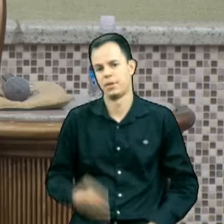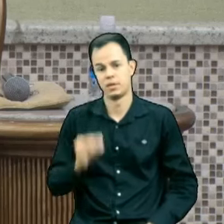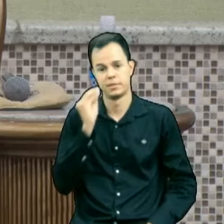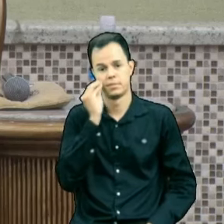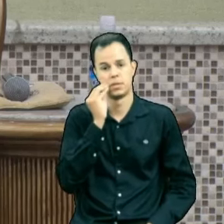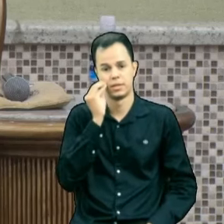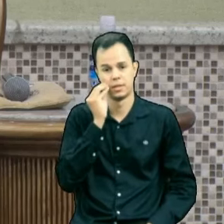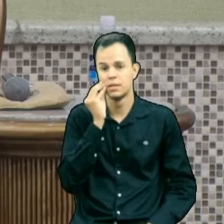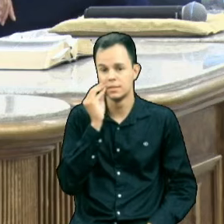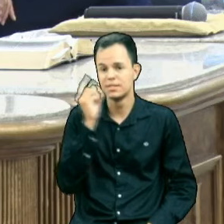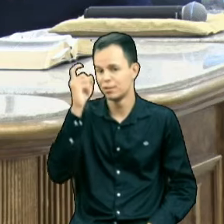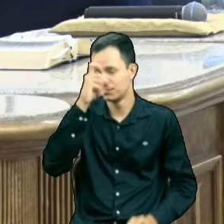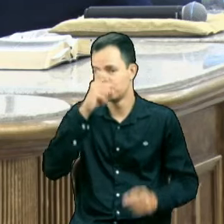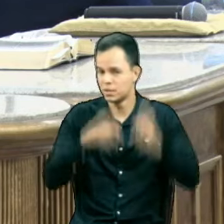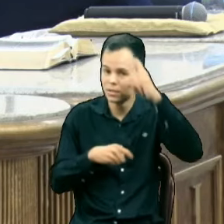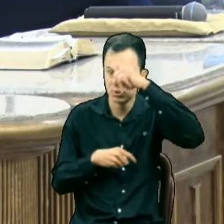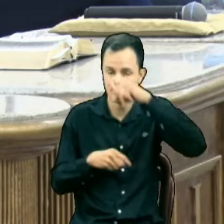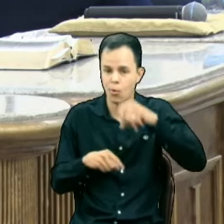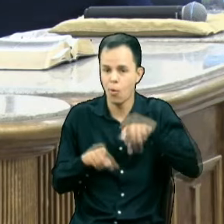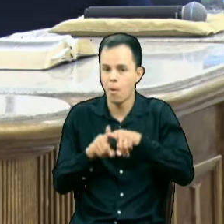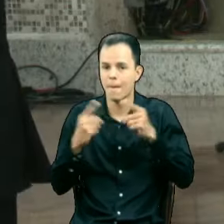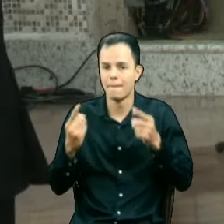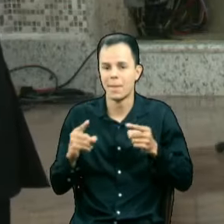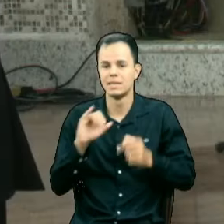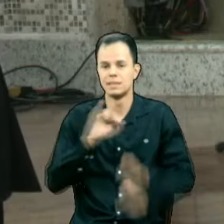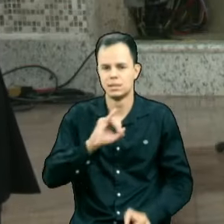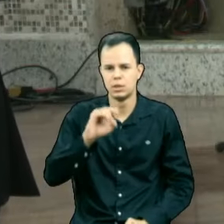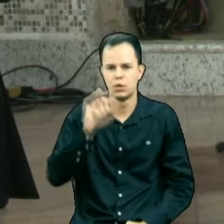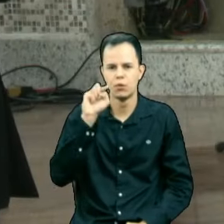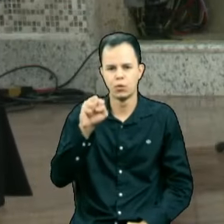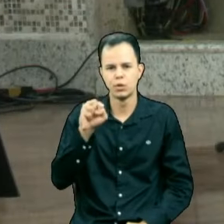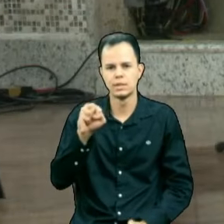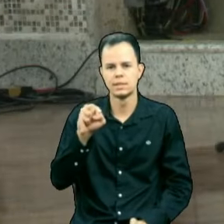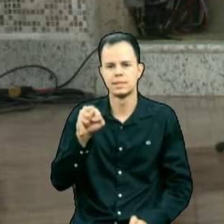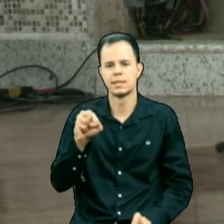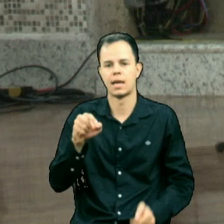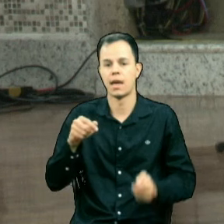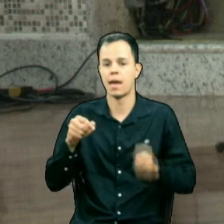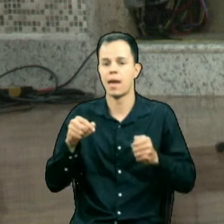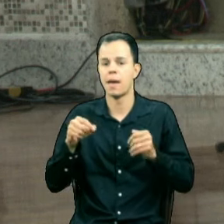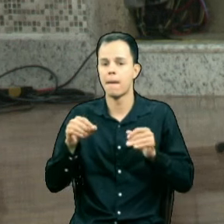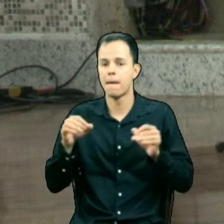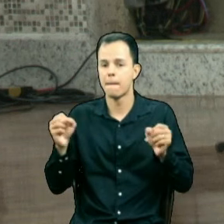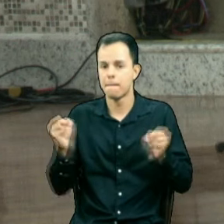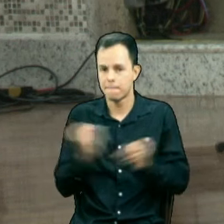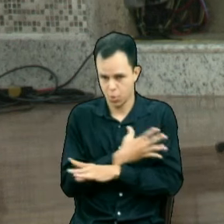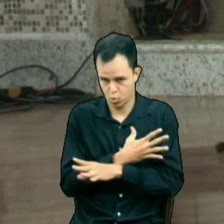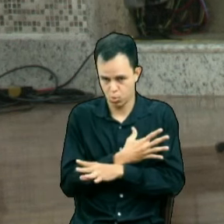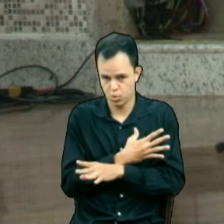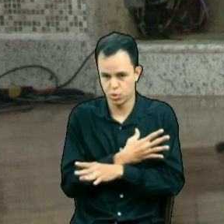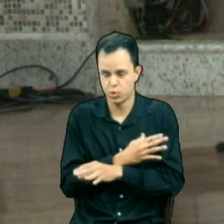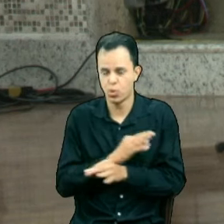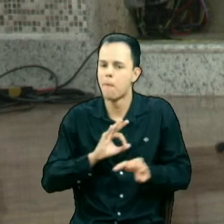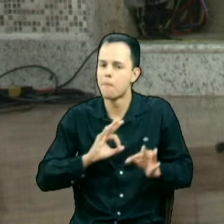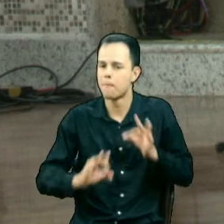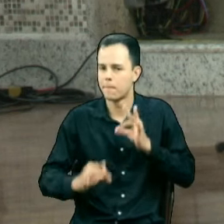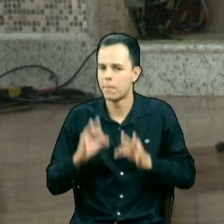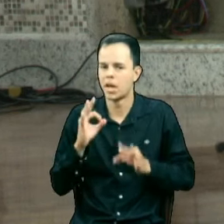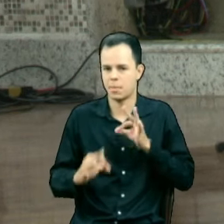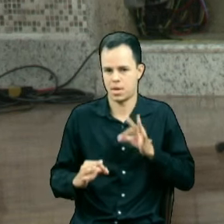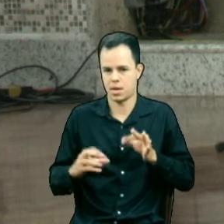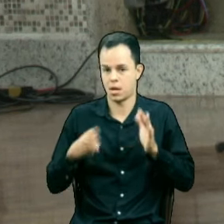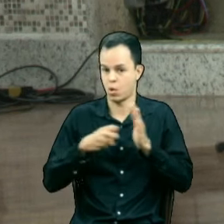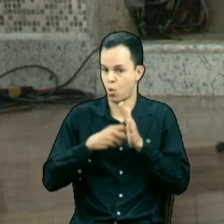experiência de homem de mulher de Deus tem que ser progressiva até atingir esse nível até esse